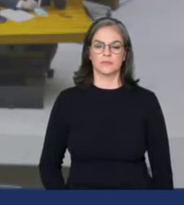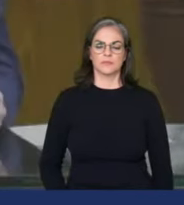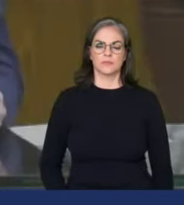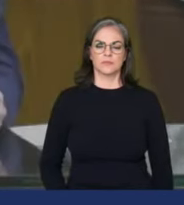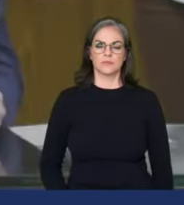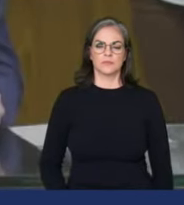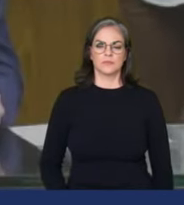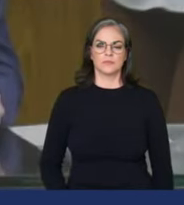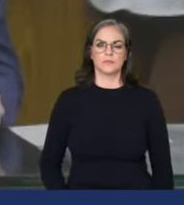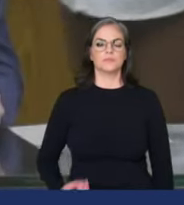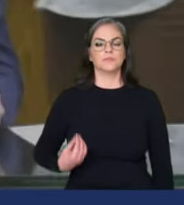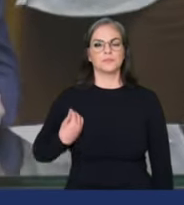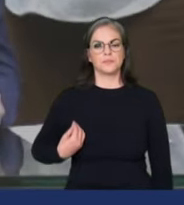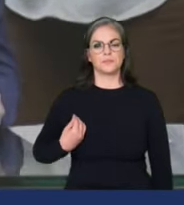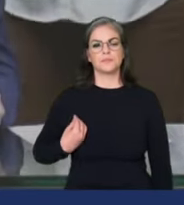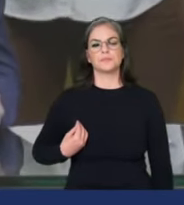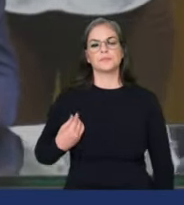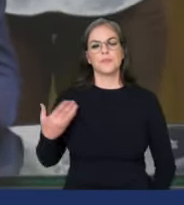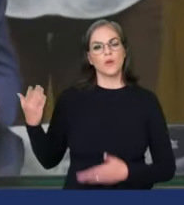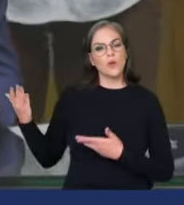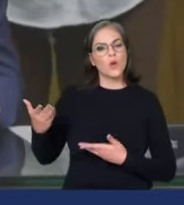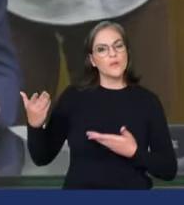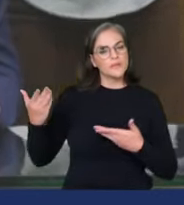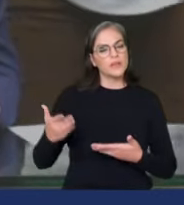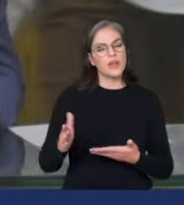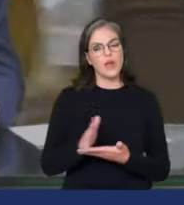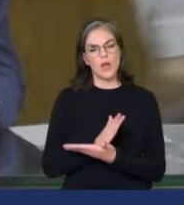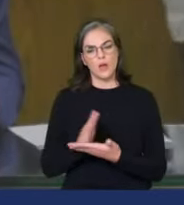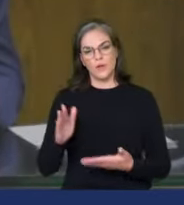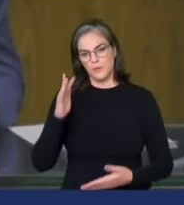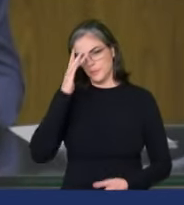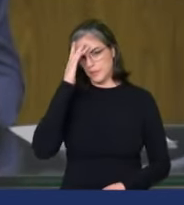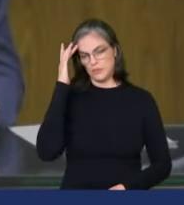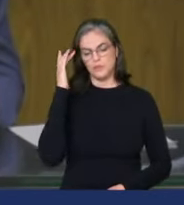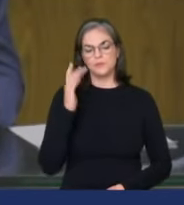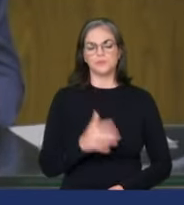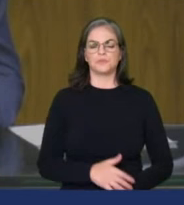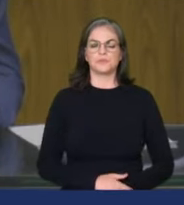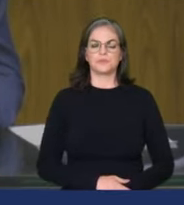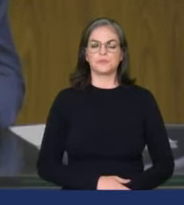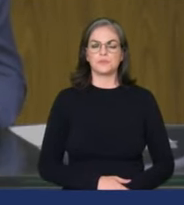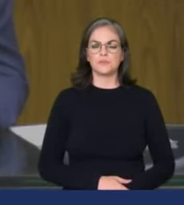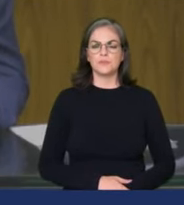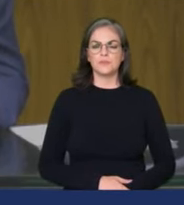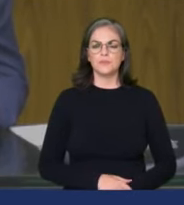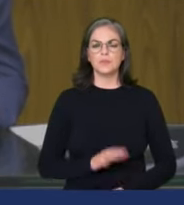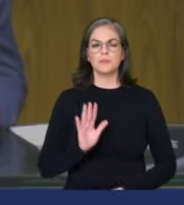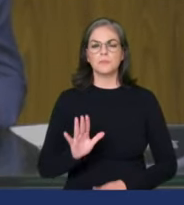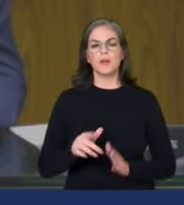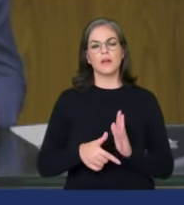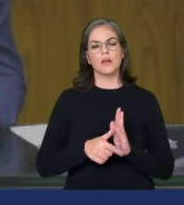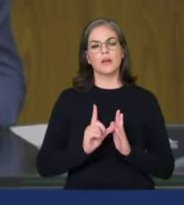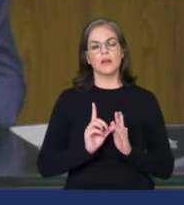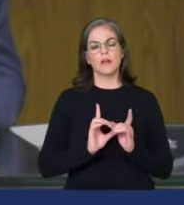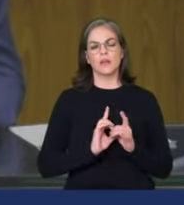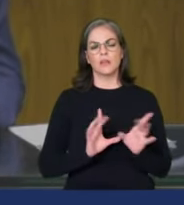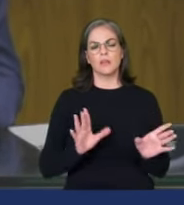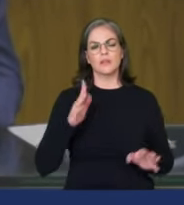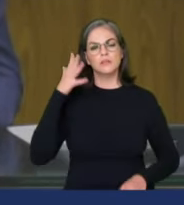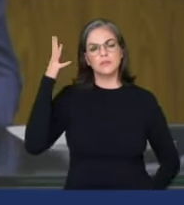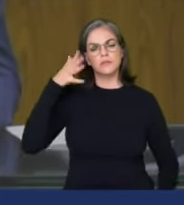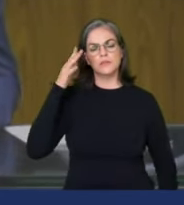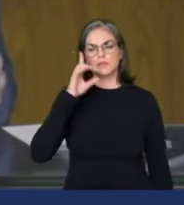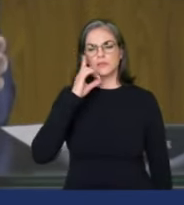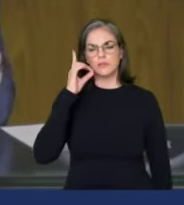Nós temos aqui alguns convidados, mas antes de abrir para os convidados, queremos abrir aqui 3 minutos para o deputado Alencar,